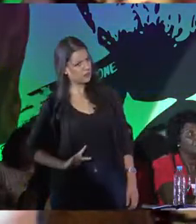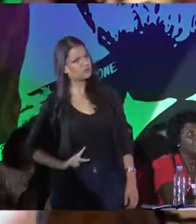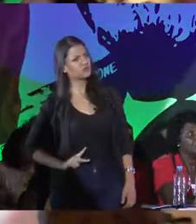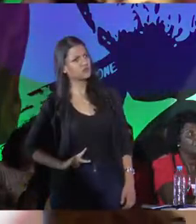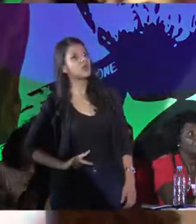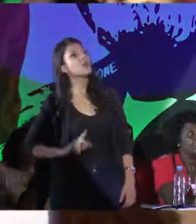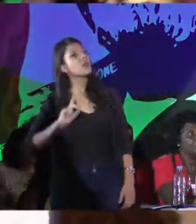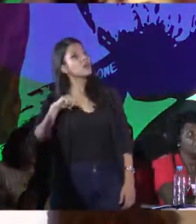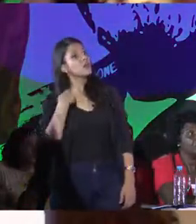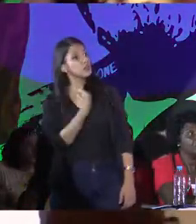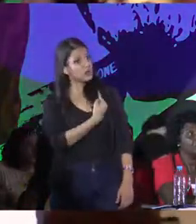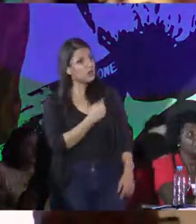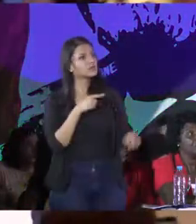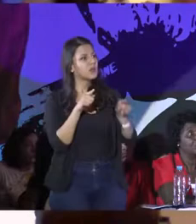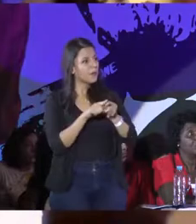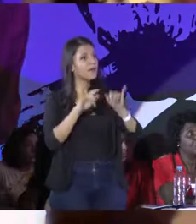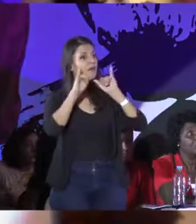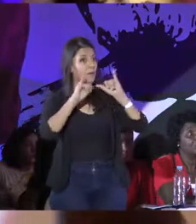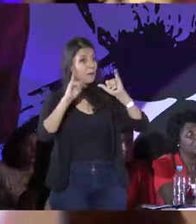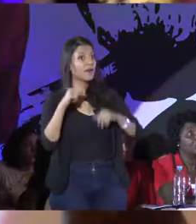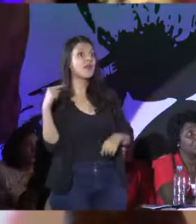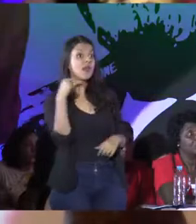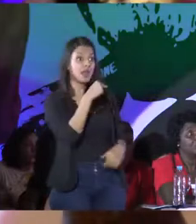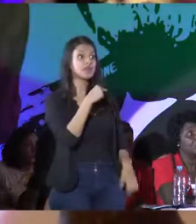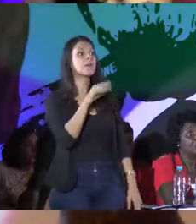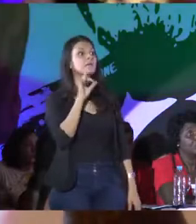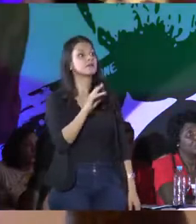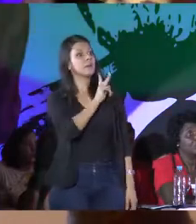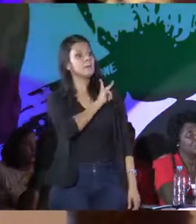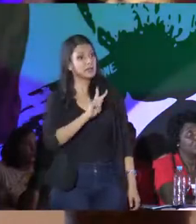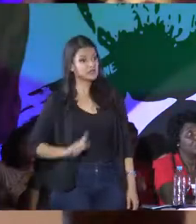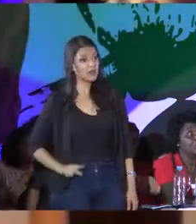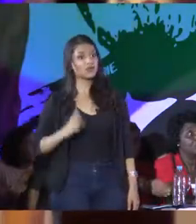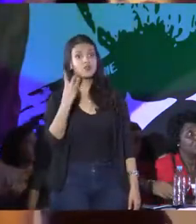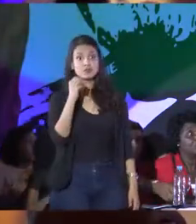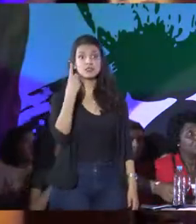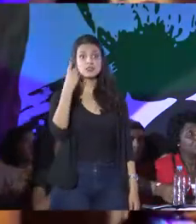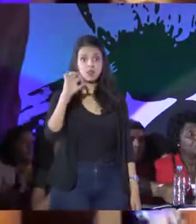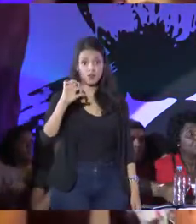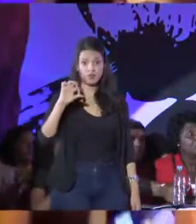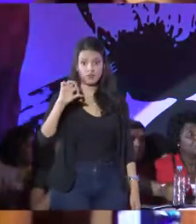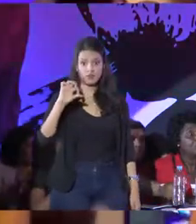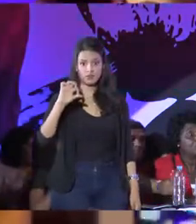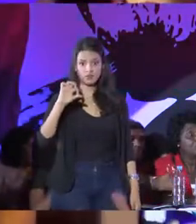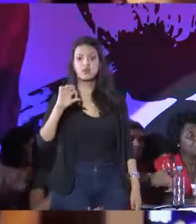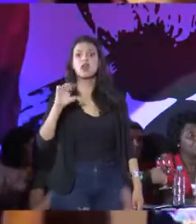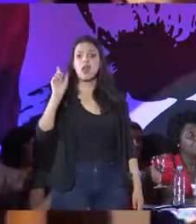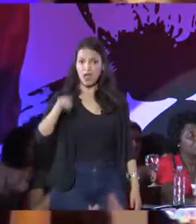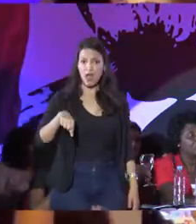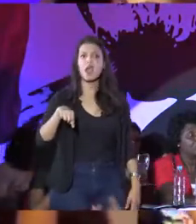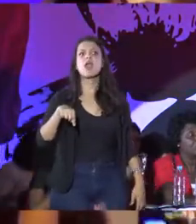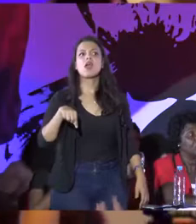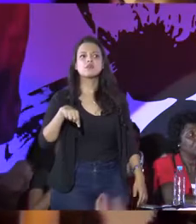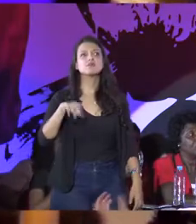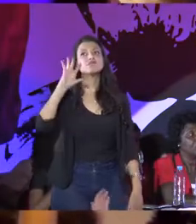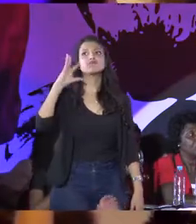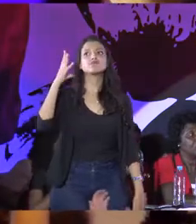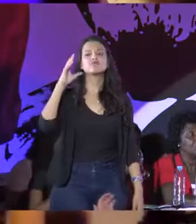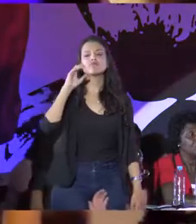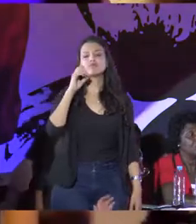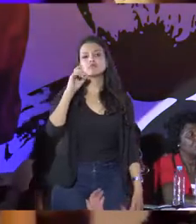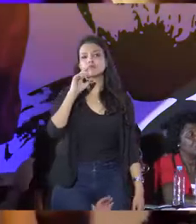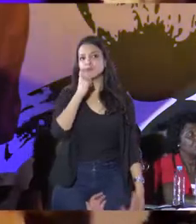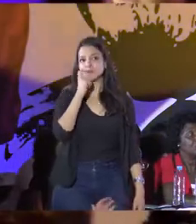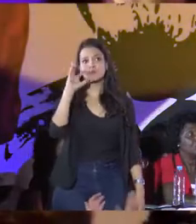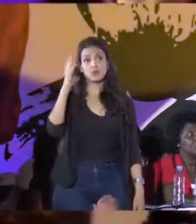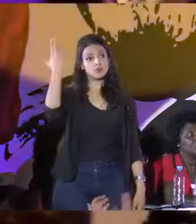já estaremos na campanha para que ele seja presidente da República em 2019. Essa definição foi tomada recentemente